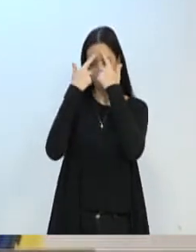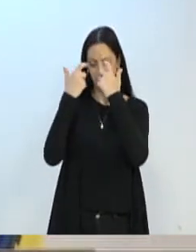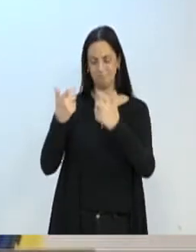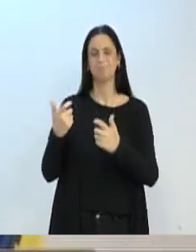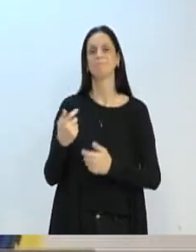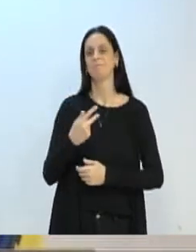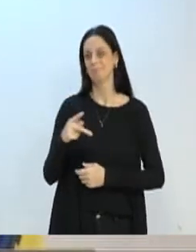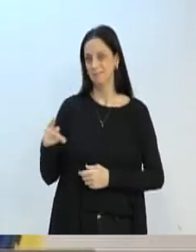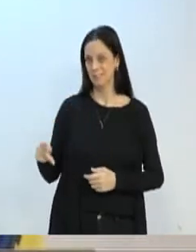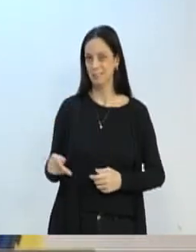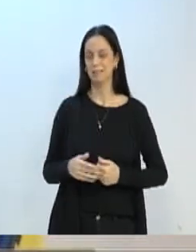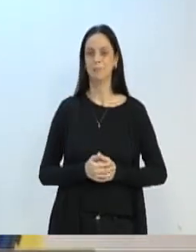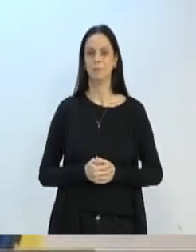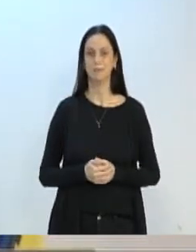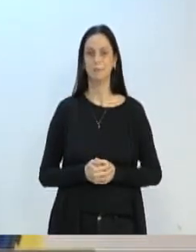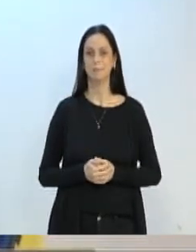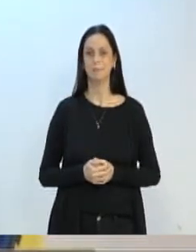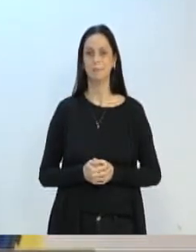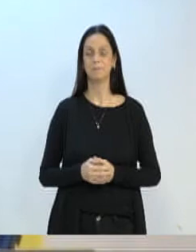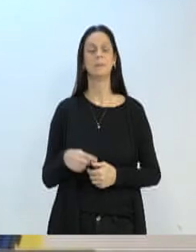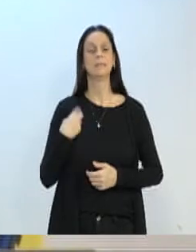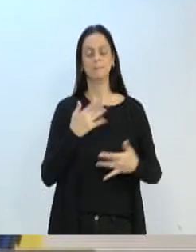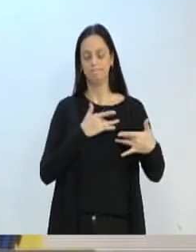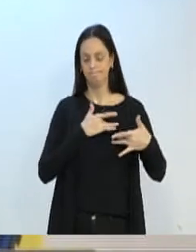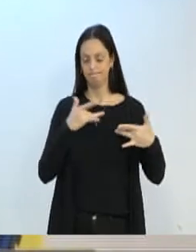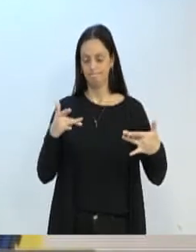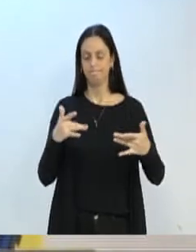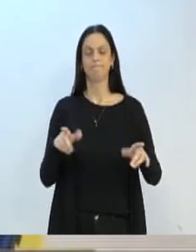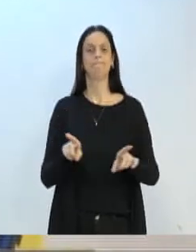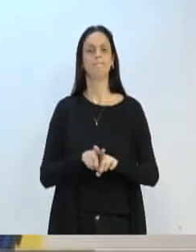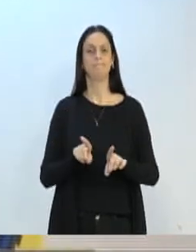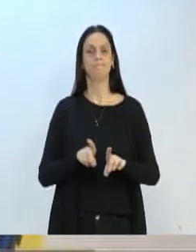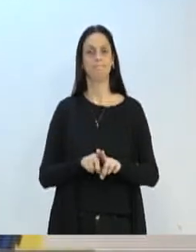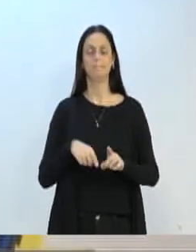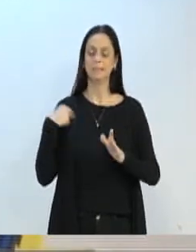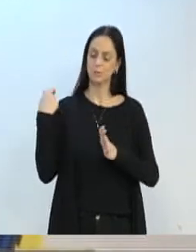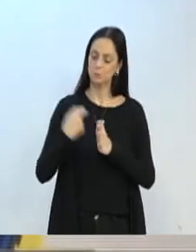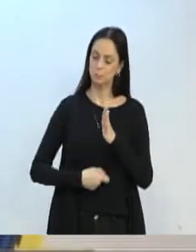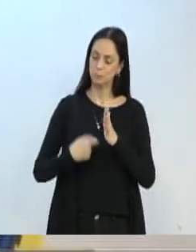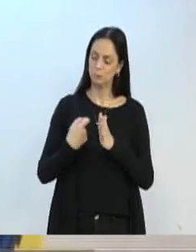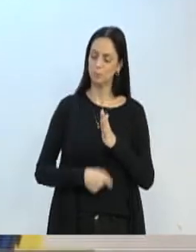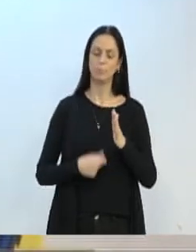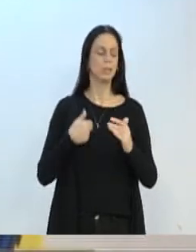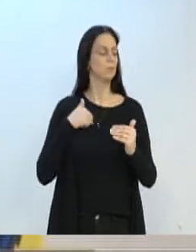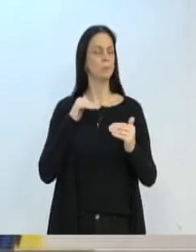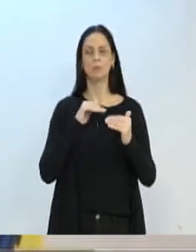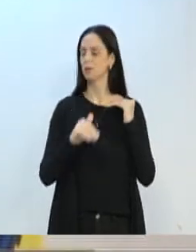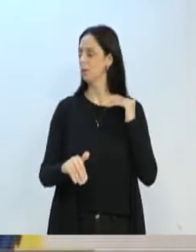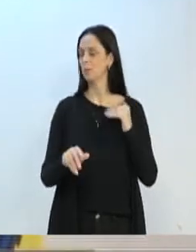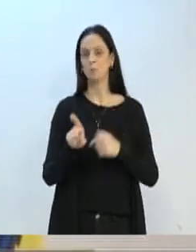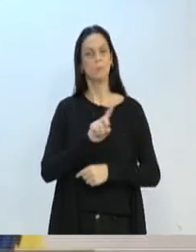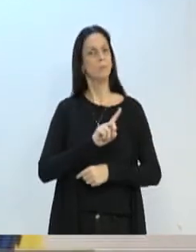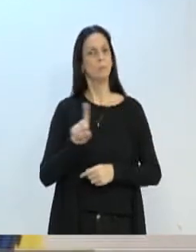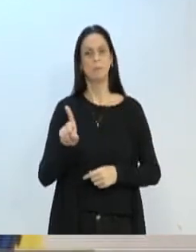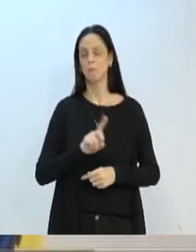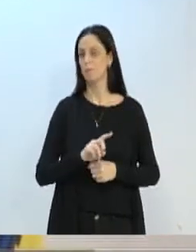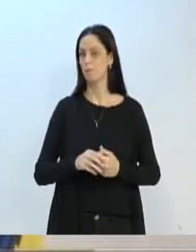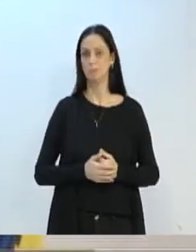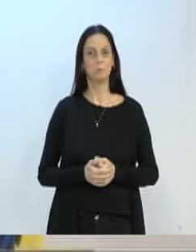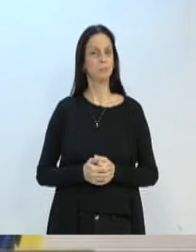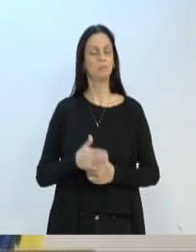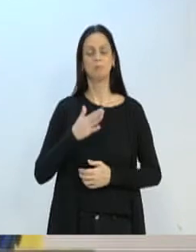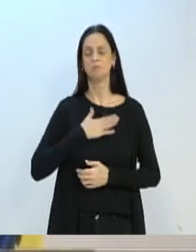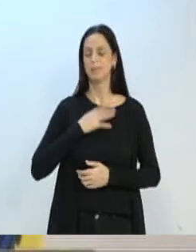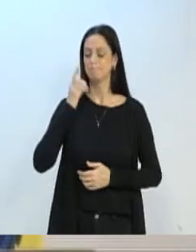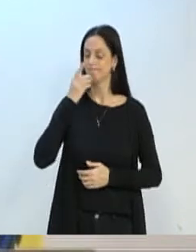também Somos solidários essa causa não admitimos eu não concordo sou uma pessoa que todos os meus